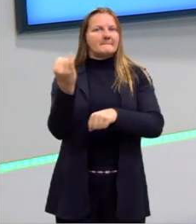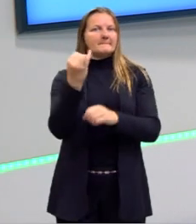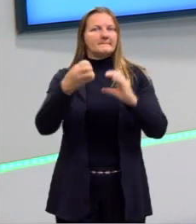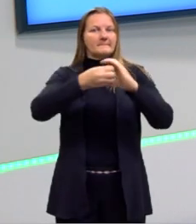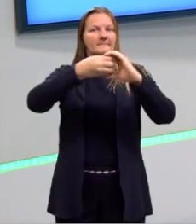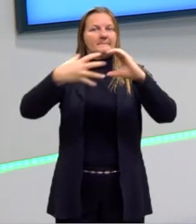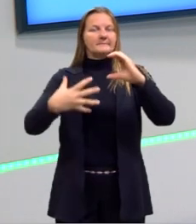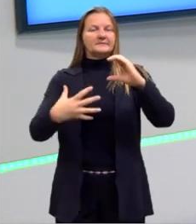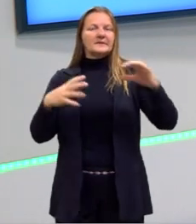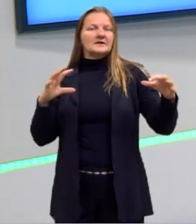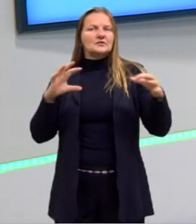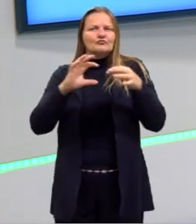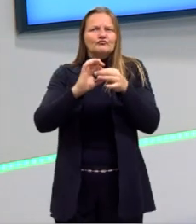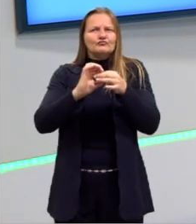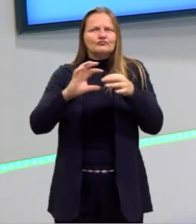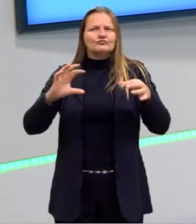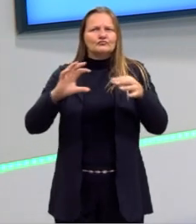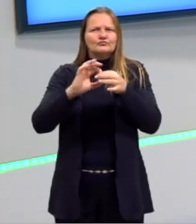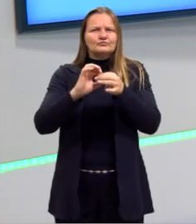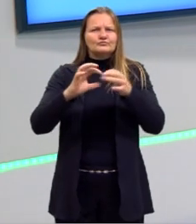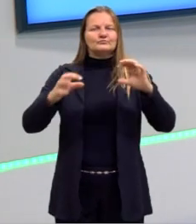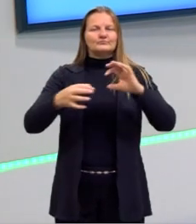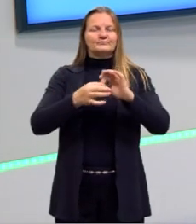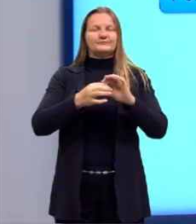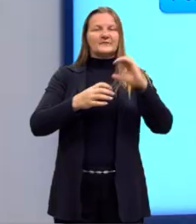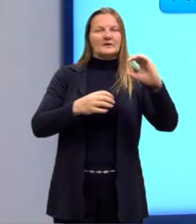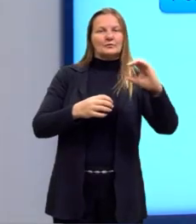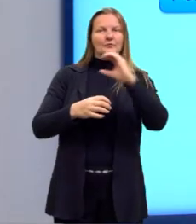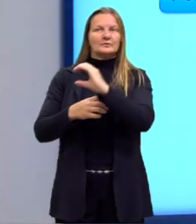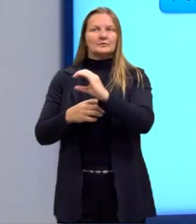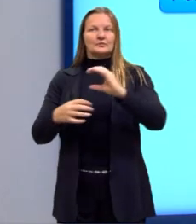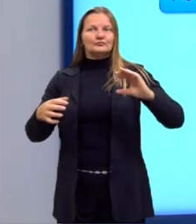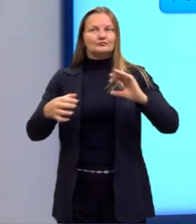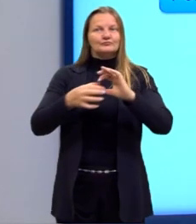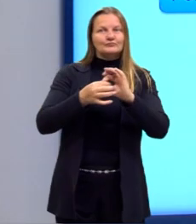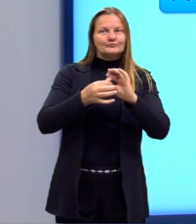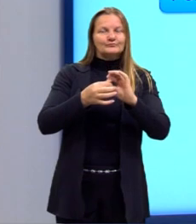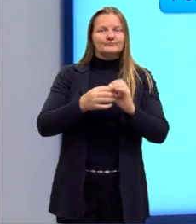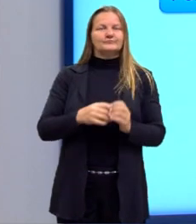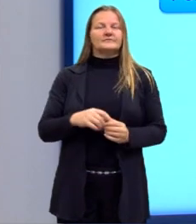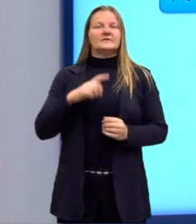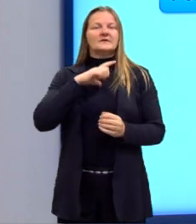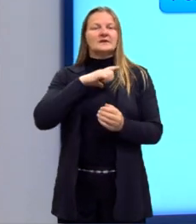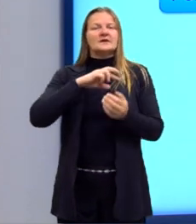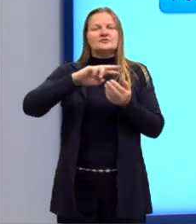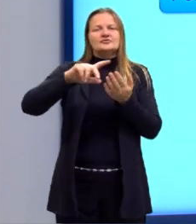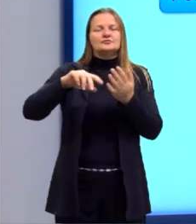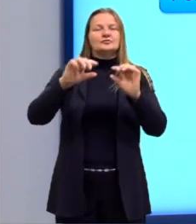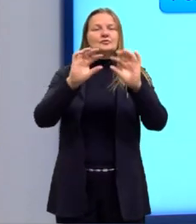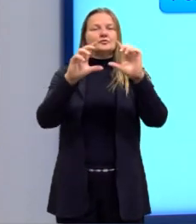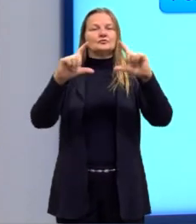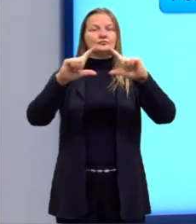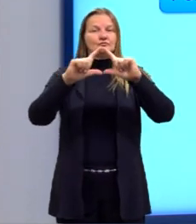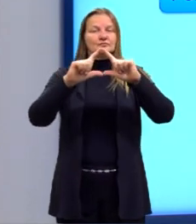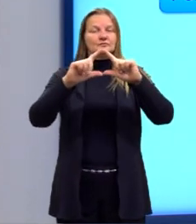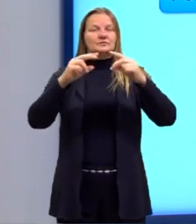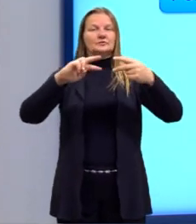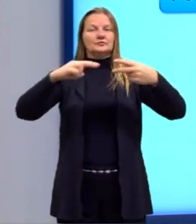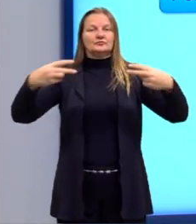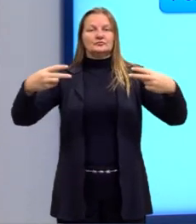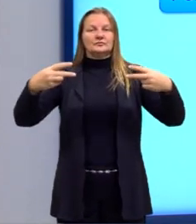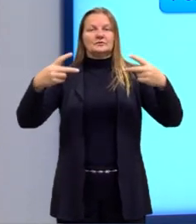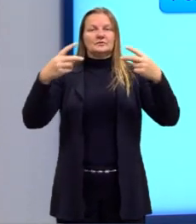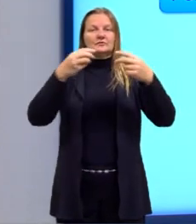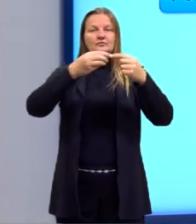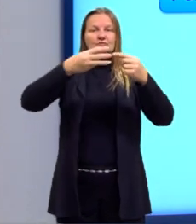propriedade de se unir nesse ligar uns aos outros através de ligações simples duplas